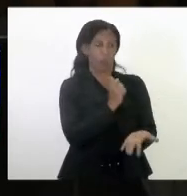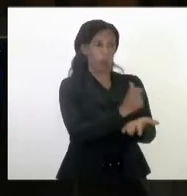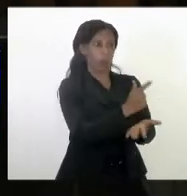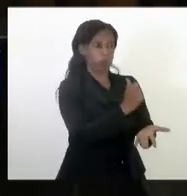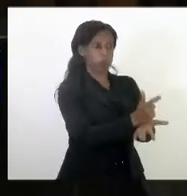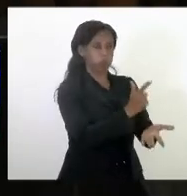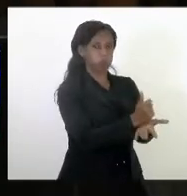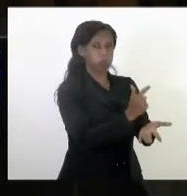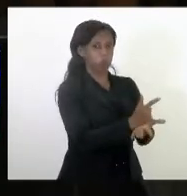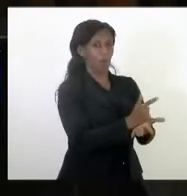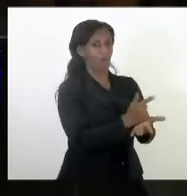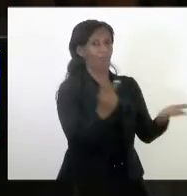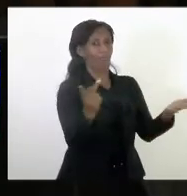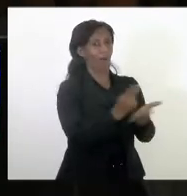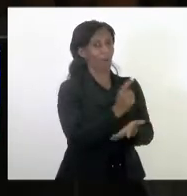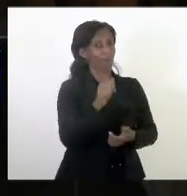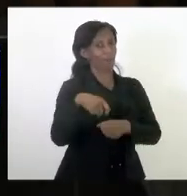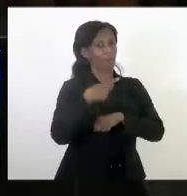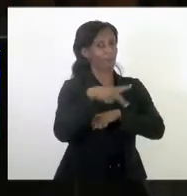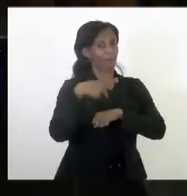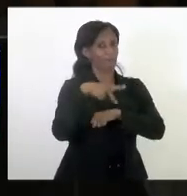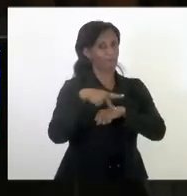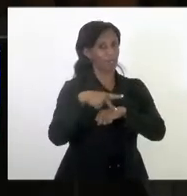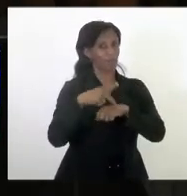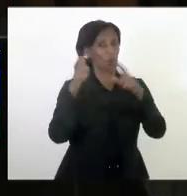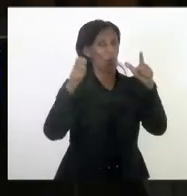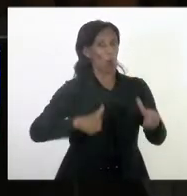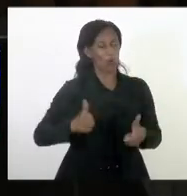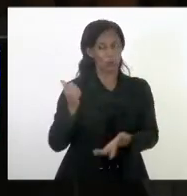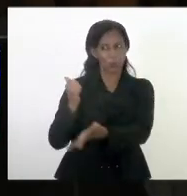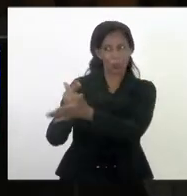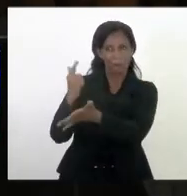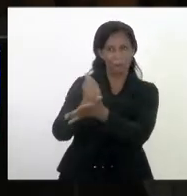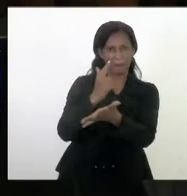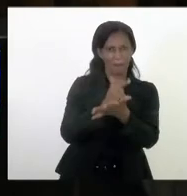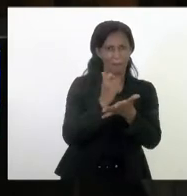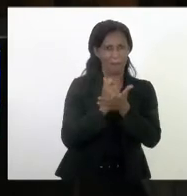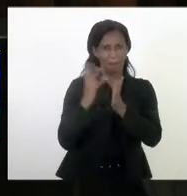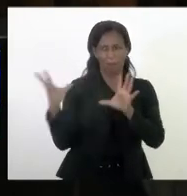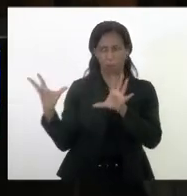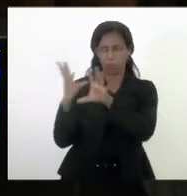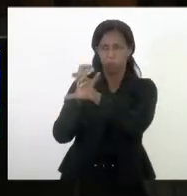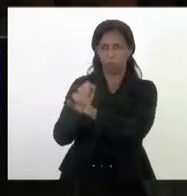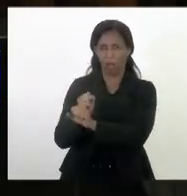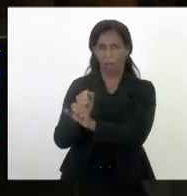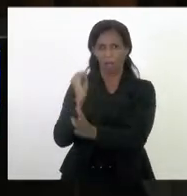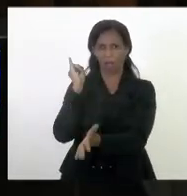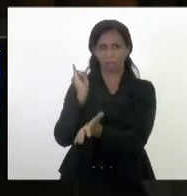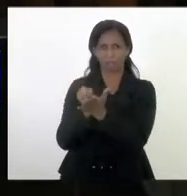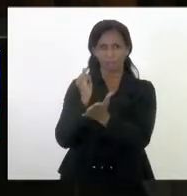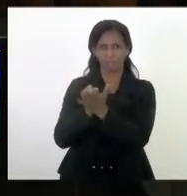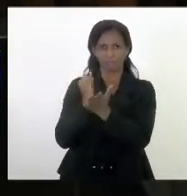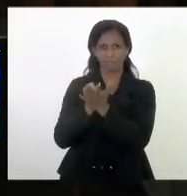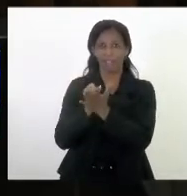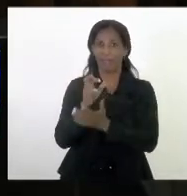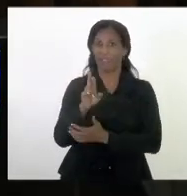que acontece no nosso país, onde o consumo é absurdamente tributado e a renda não tanto